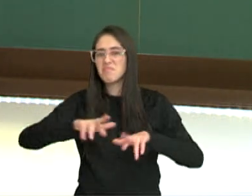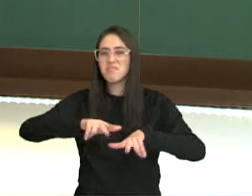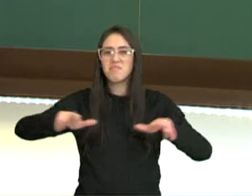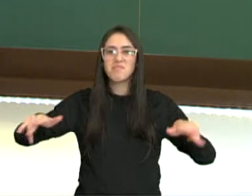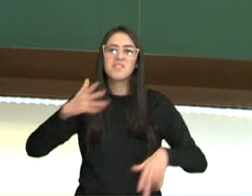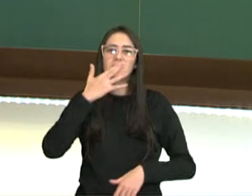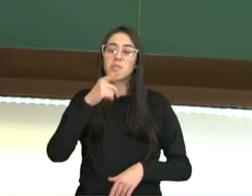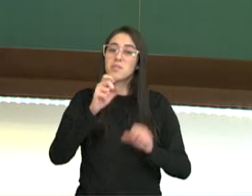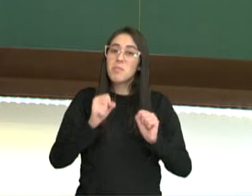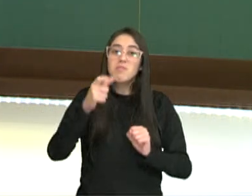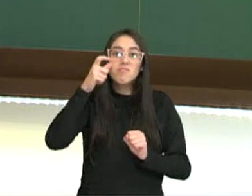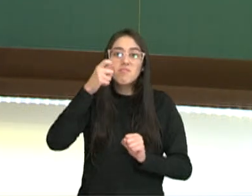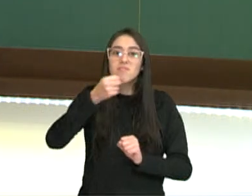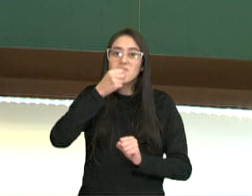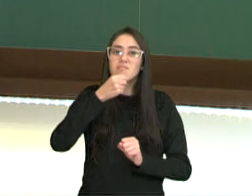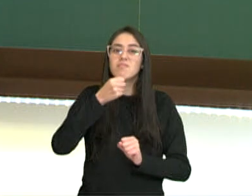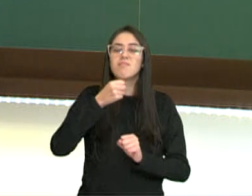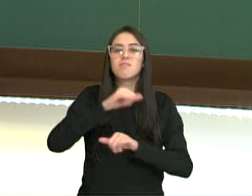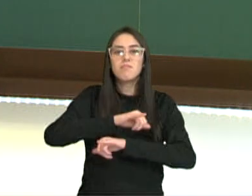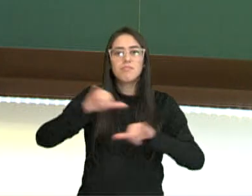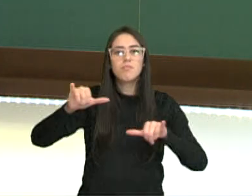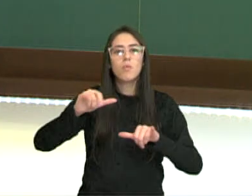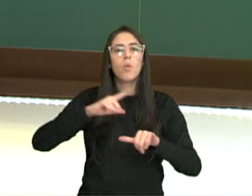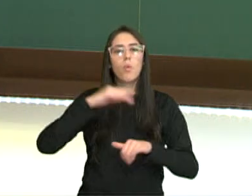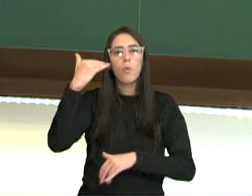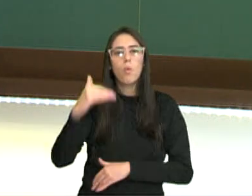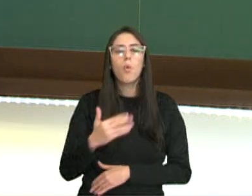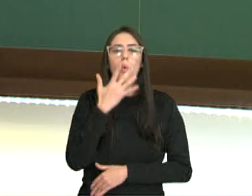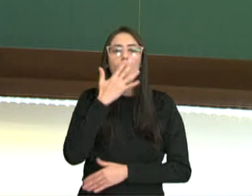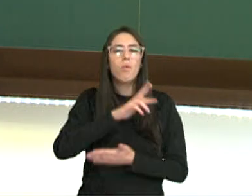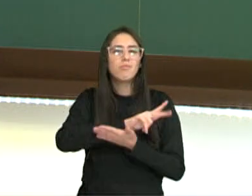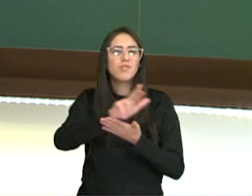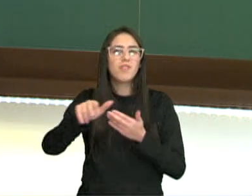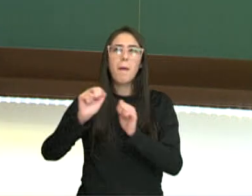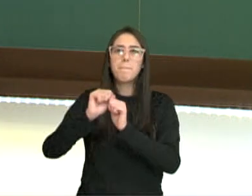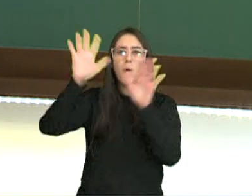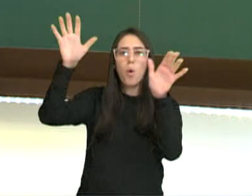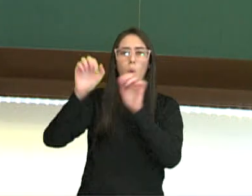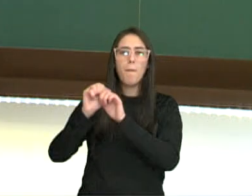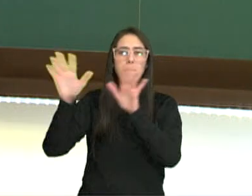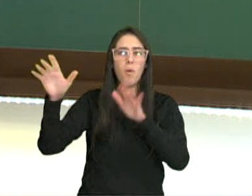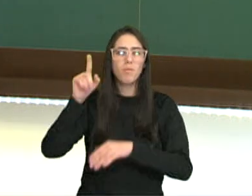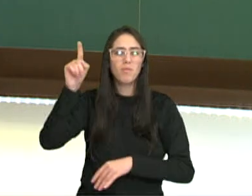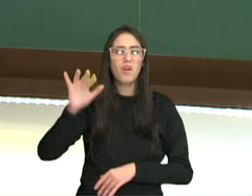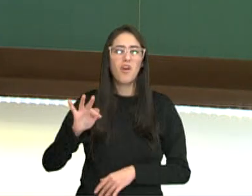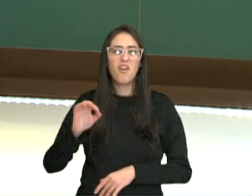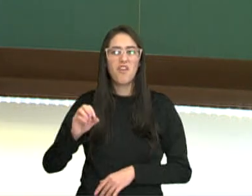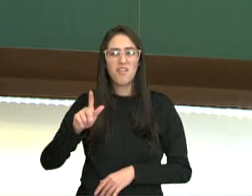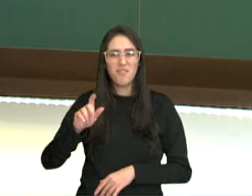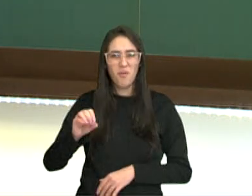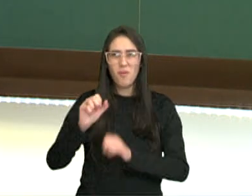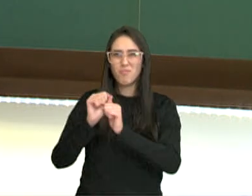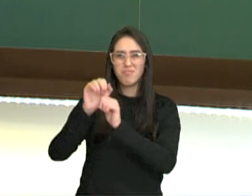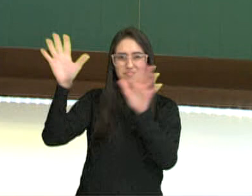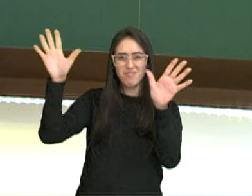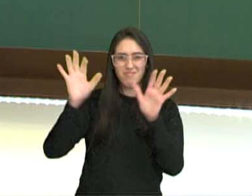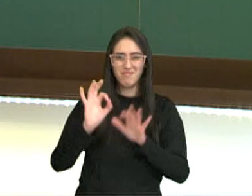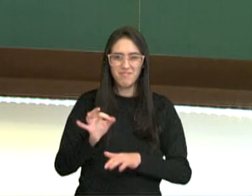Acessando a reportagem, você pode ver toda a lista dos elementos que estão envolvidos com as cores dos fogos de